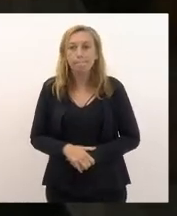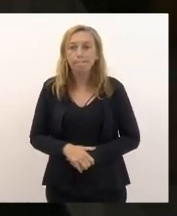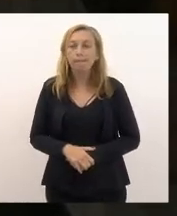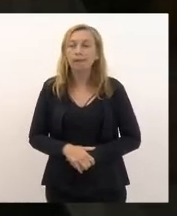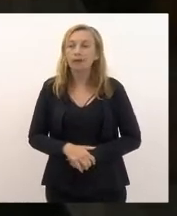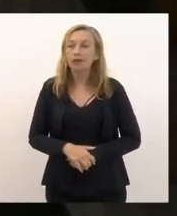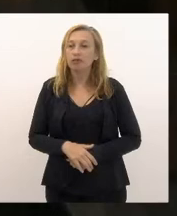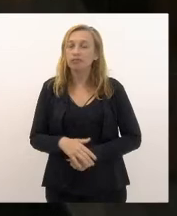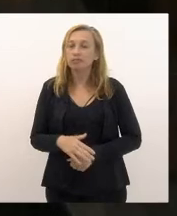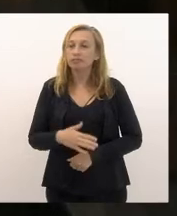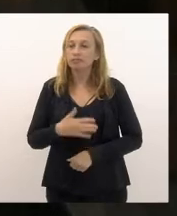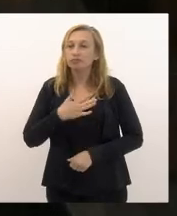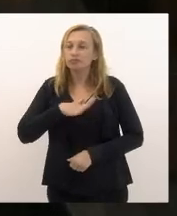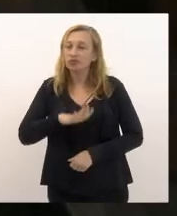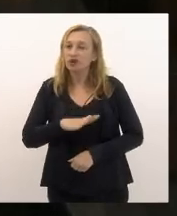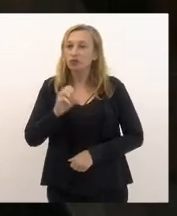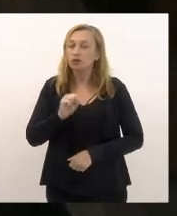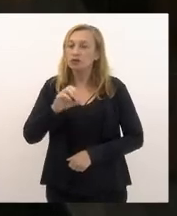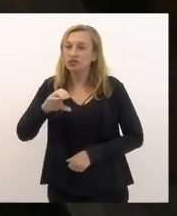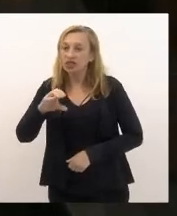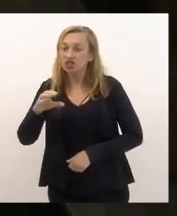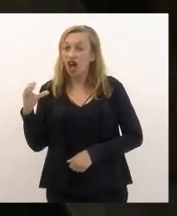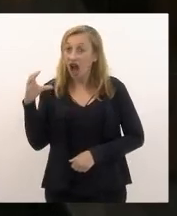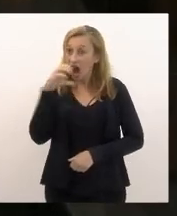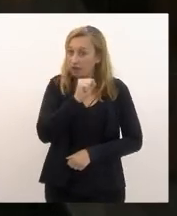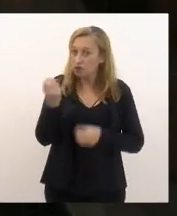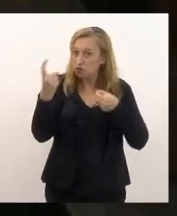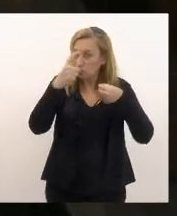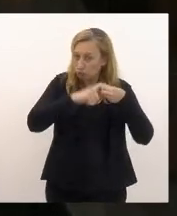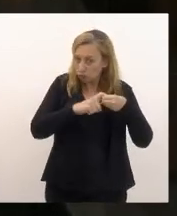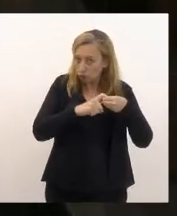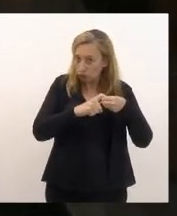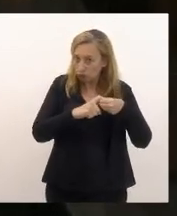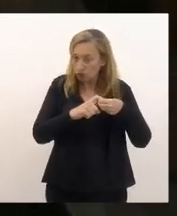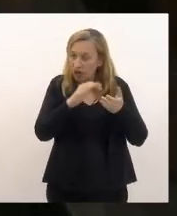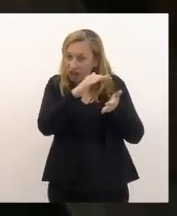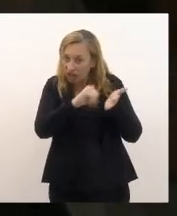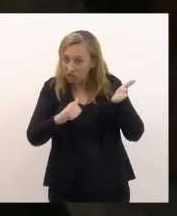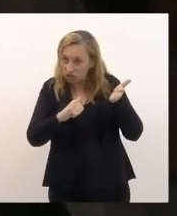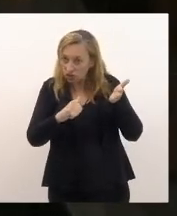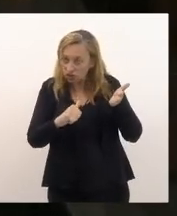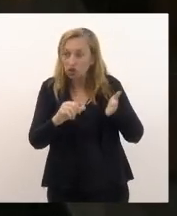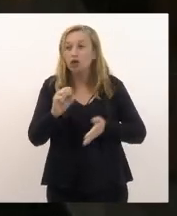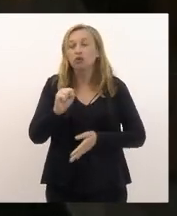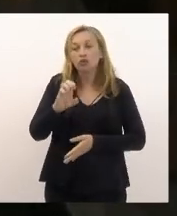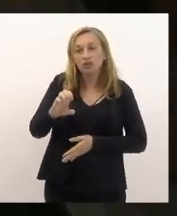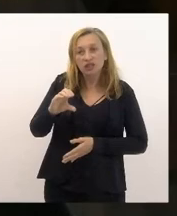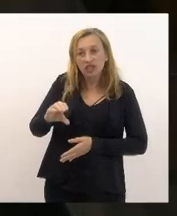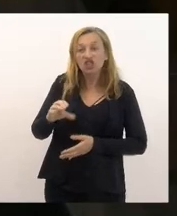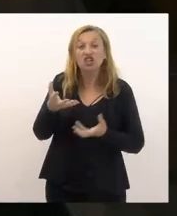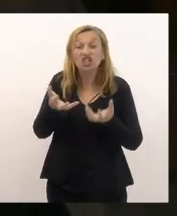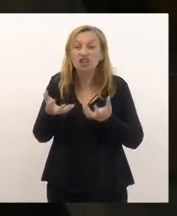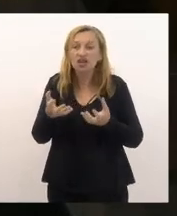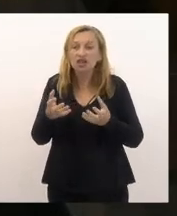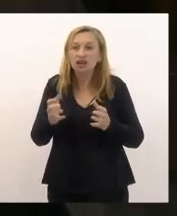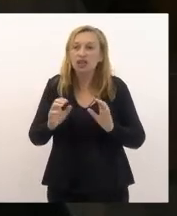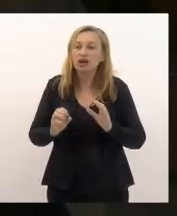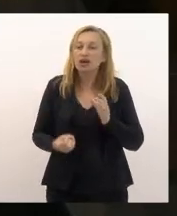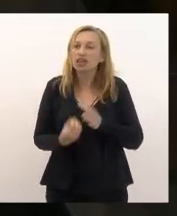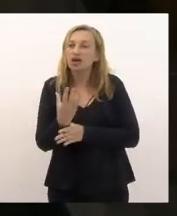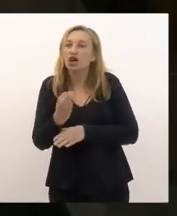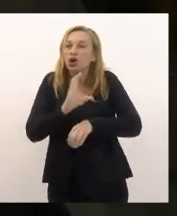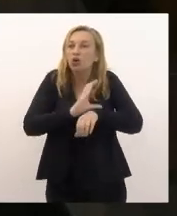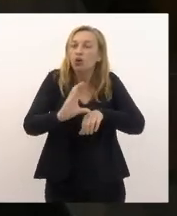SESC. E o SESC rapidinho voltou atrás, retirou. O SESC queria promover um curso